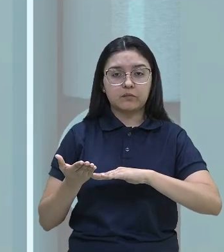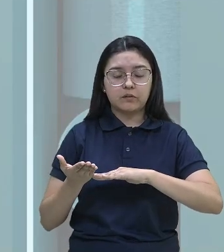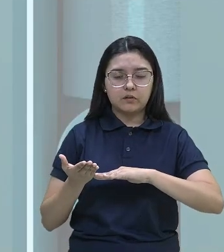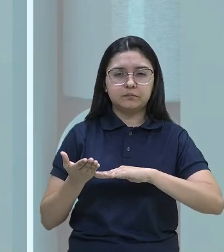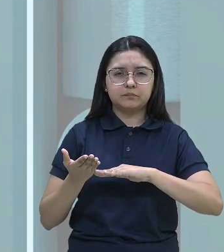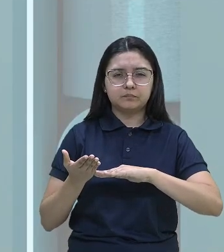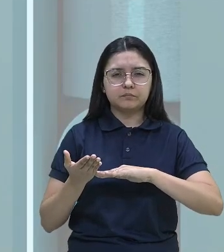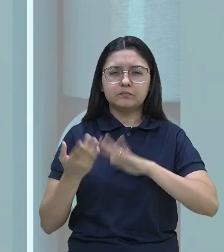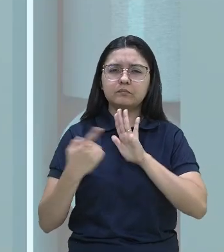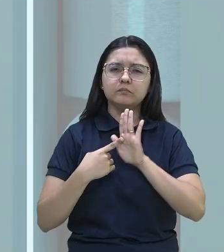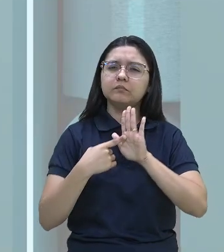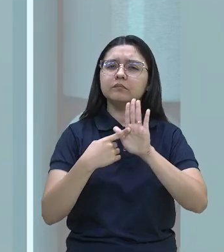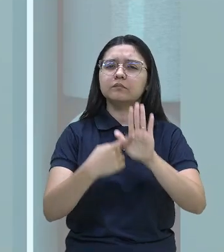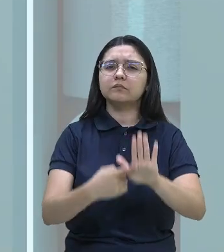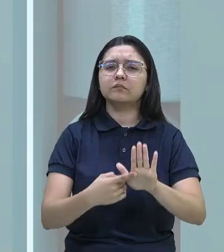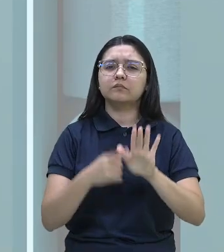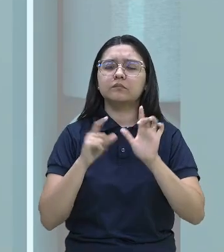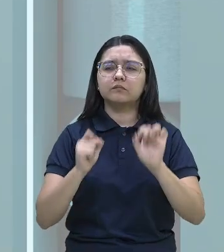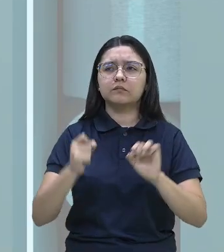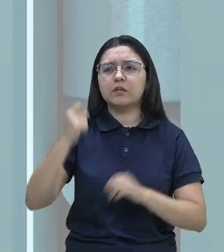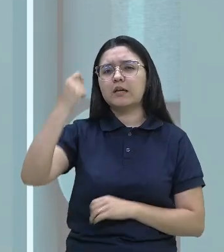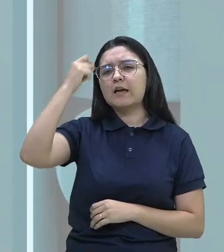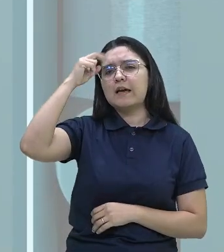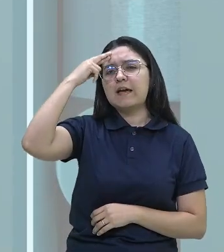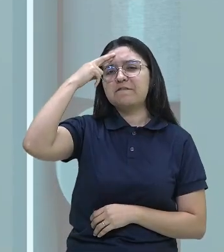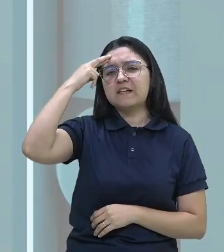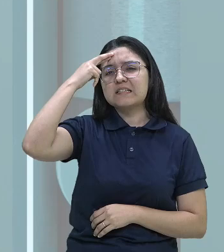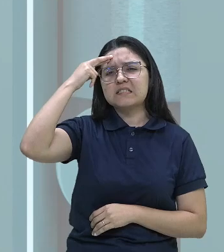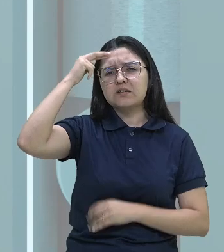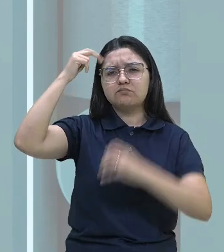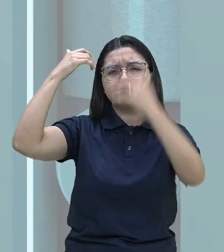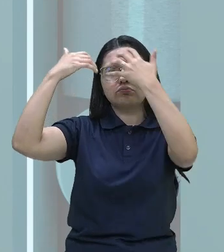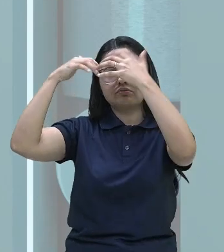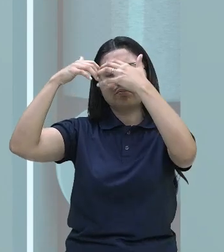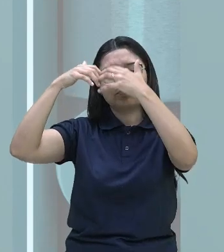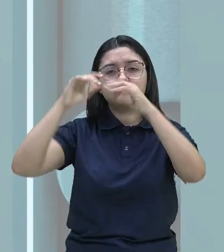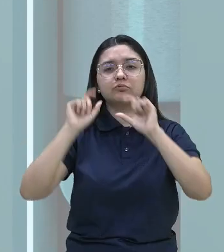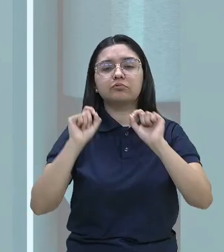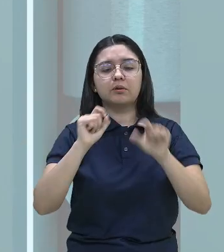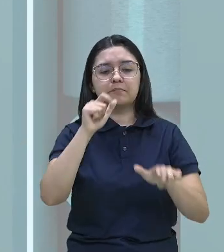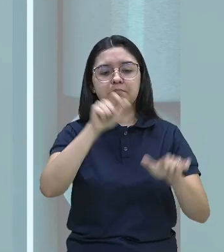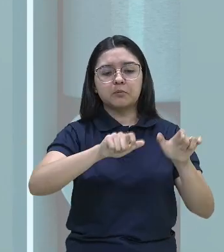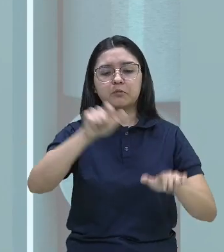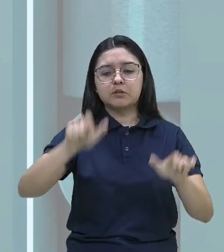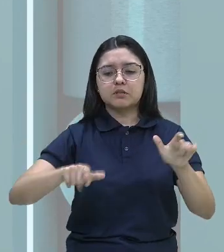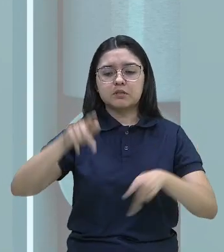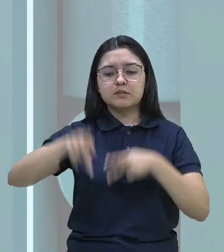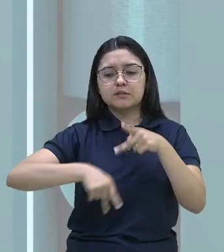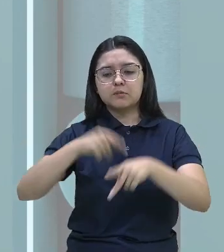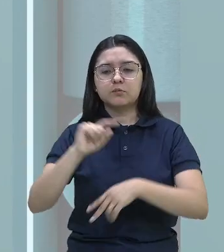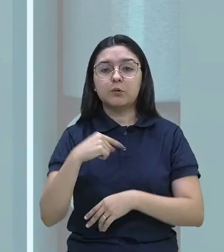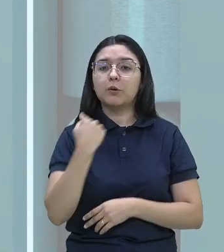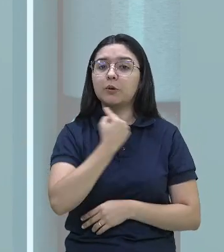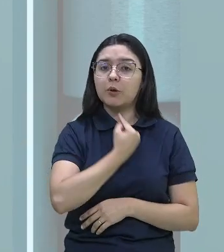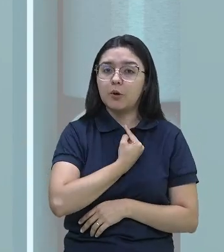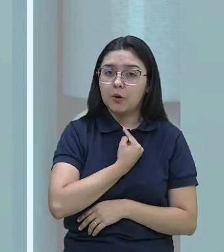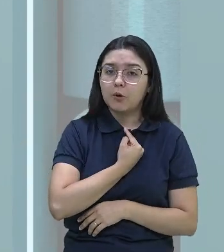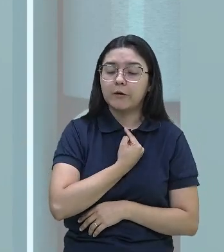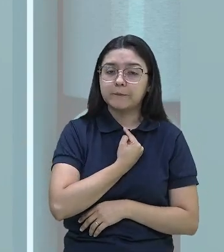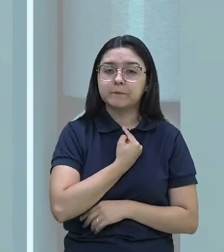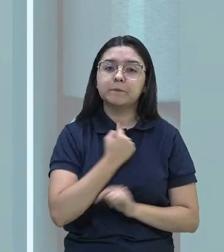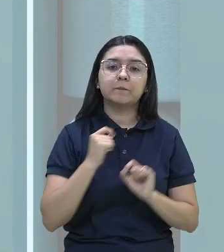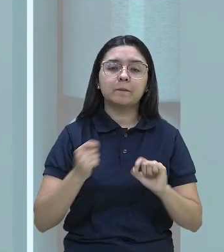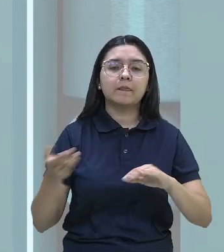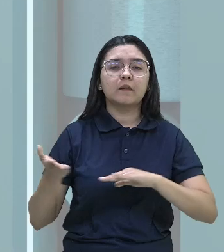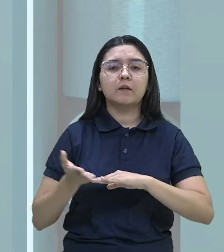trazer muito a questão do lado reflexivo. O que é a população? O que nós, enquanto estamos nesse momento, como é